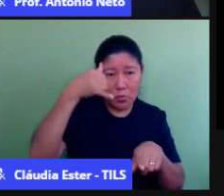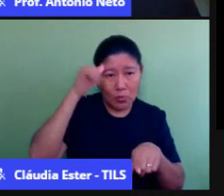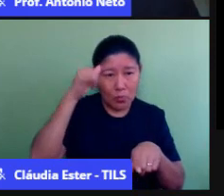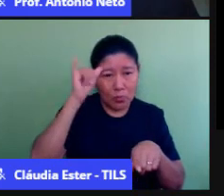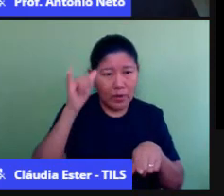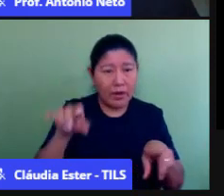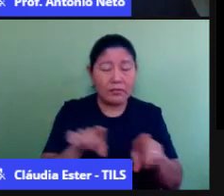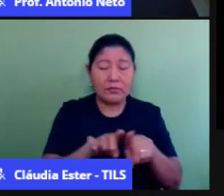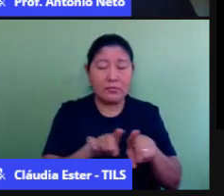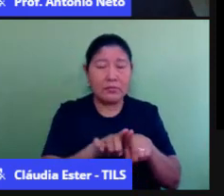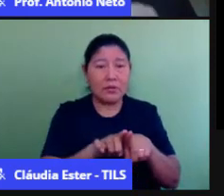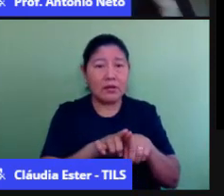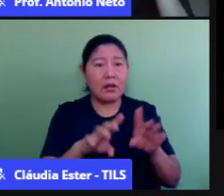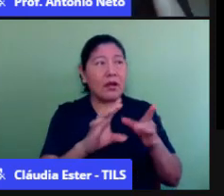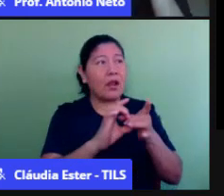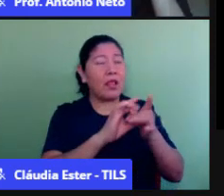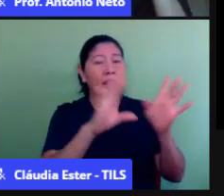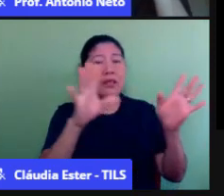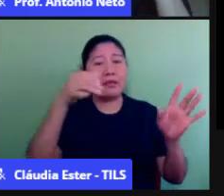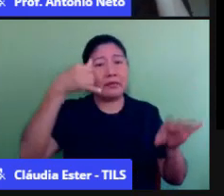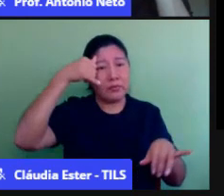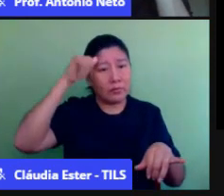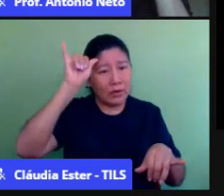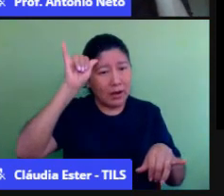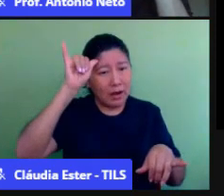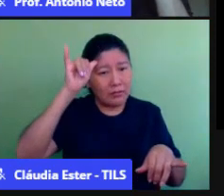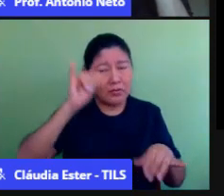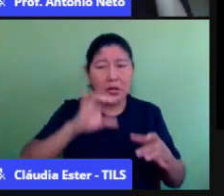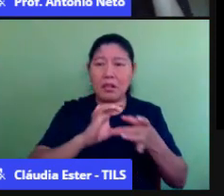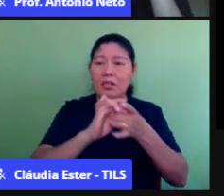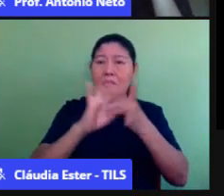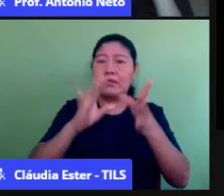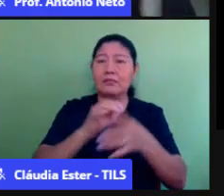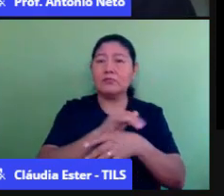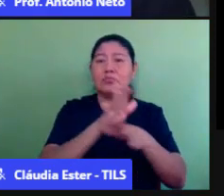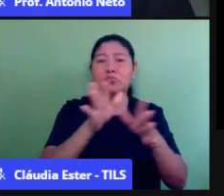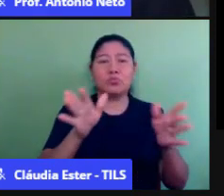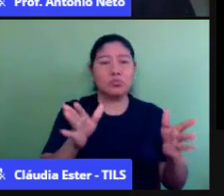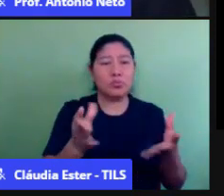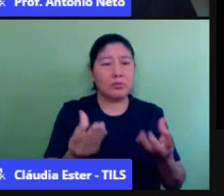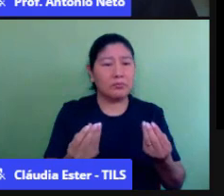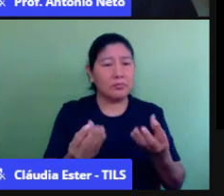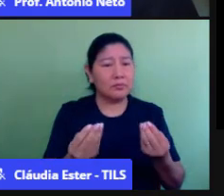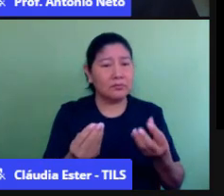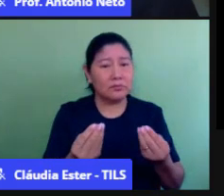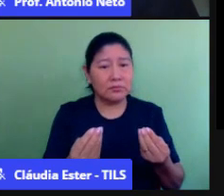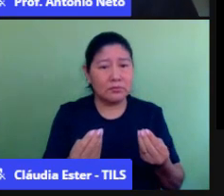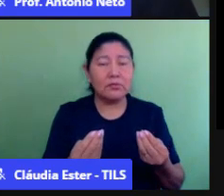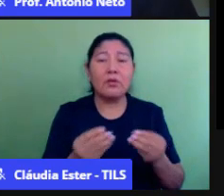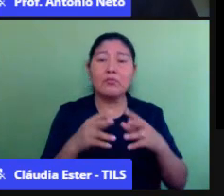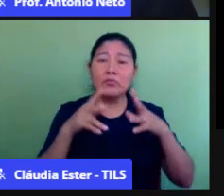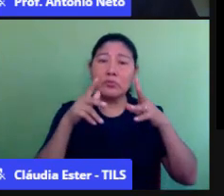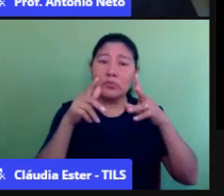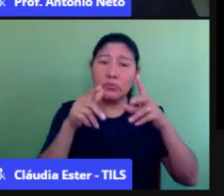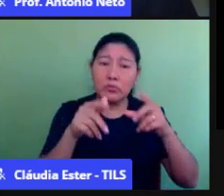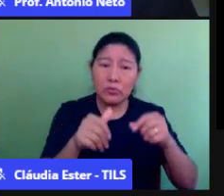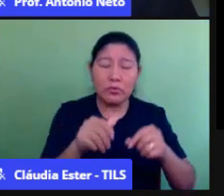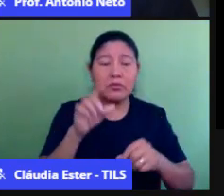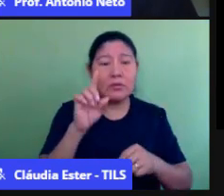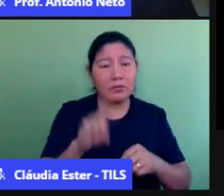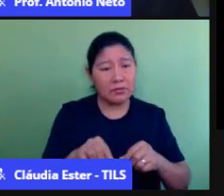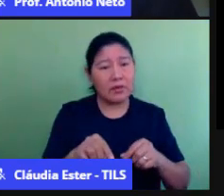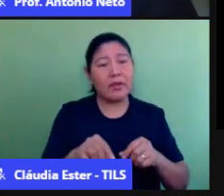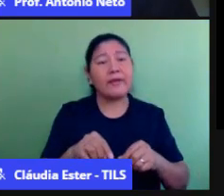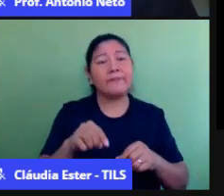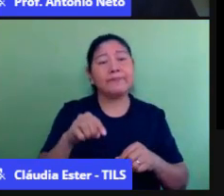criar e deixaram solto aí, ele foi procriando. Então, tudo são motivos para ser um atrativo para a